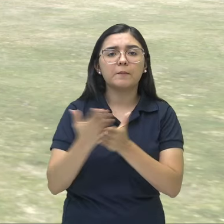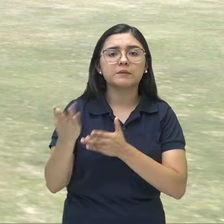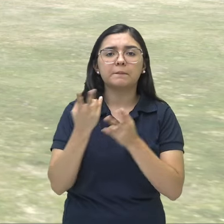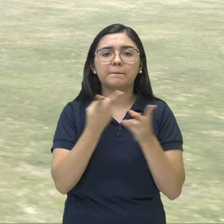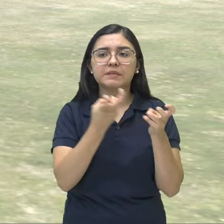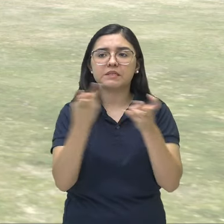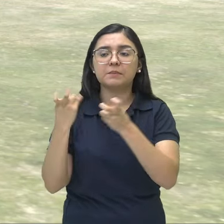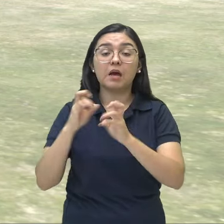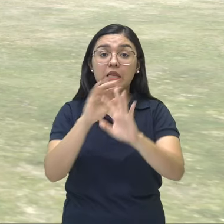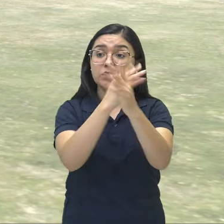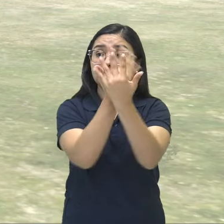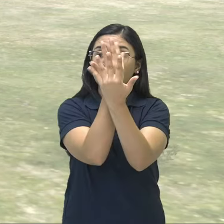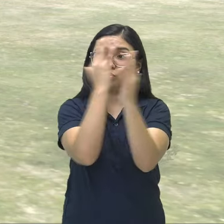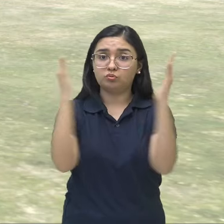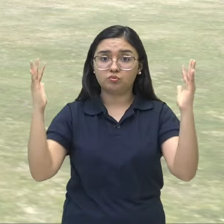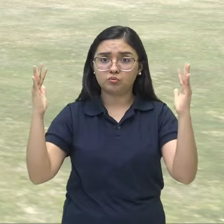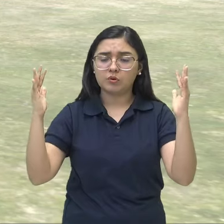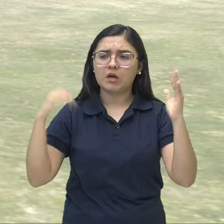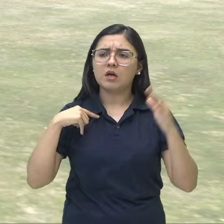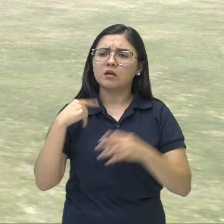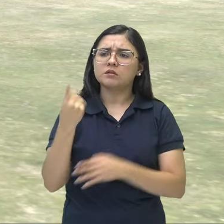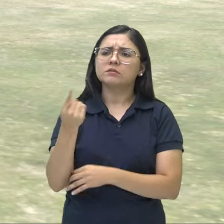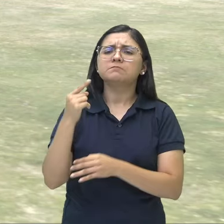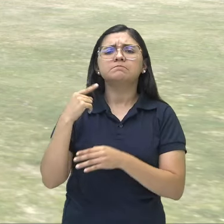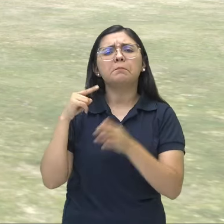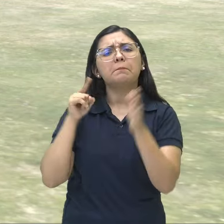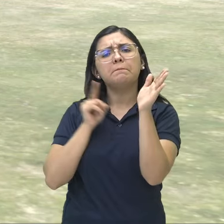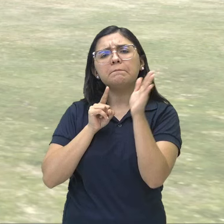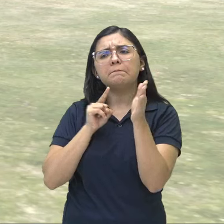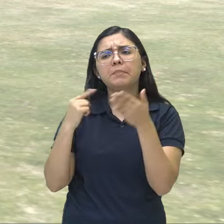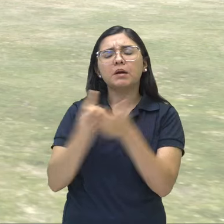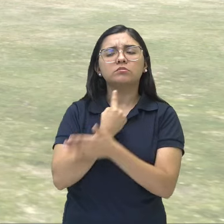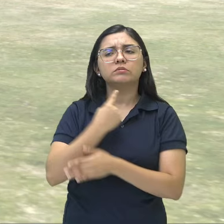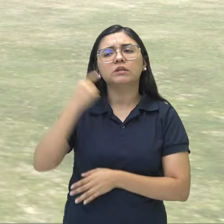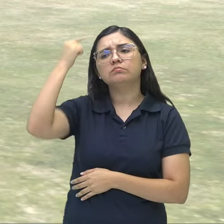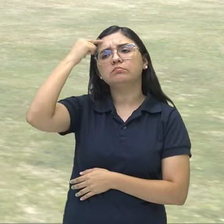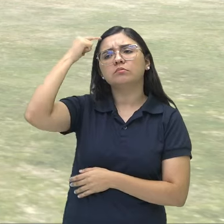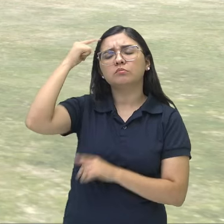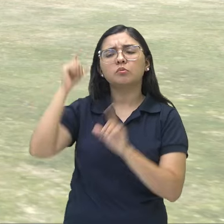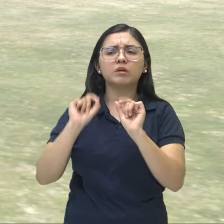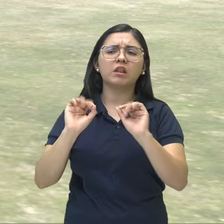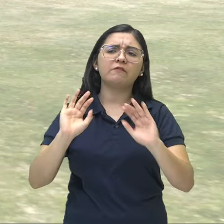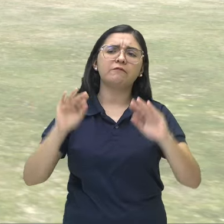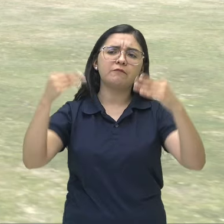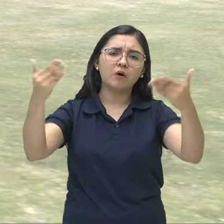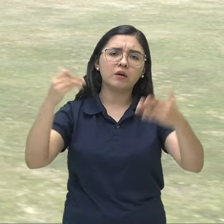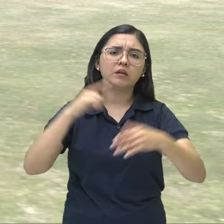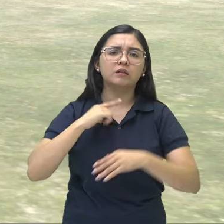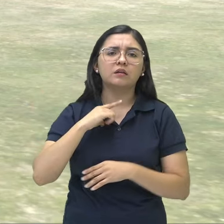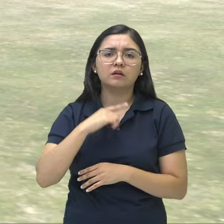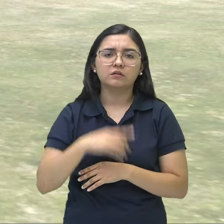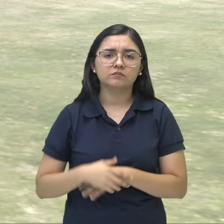observar a natureza. Aí começaram a se perguntar o que existe lá fora, né? O que há lá fora,